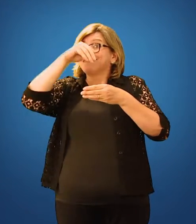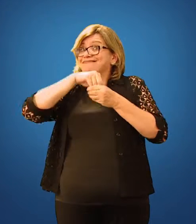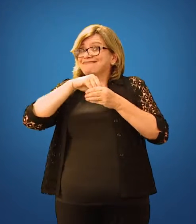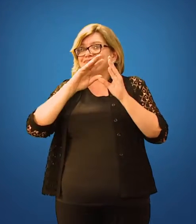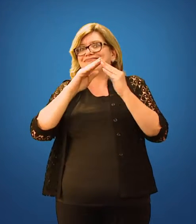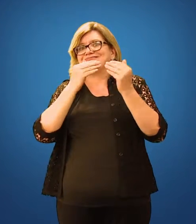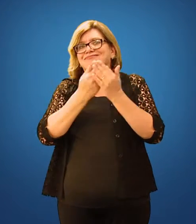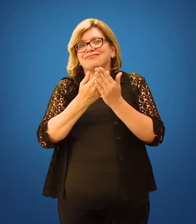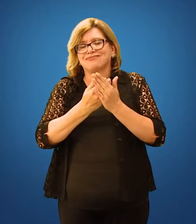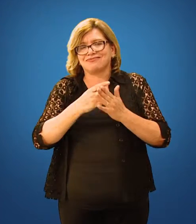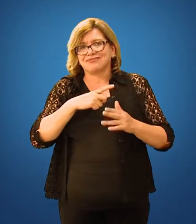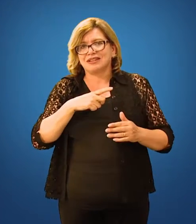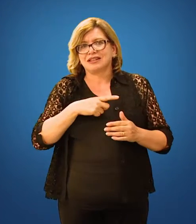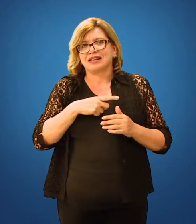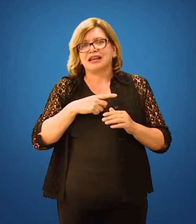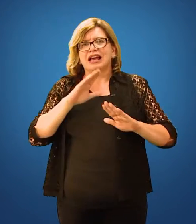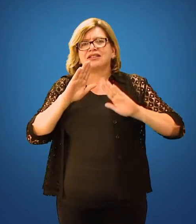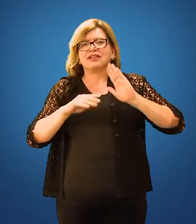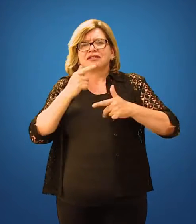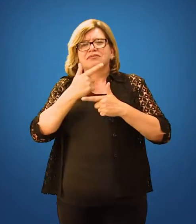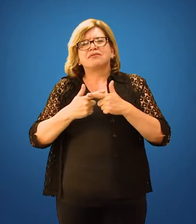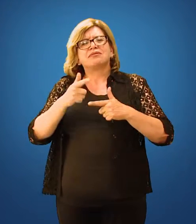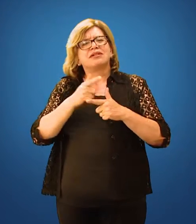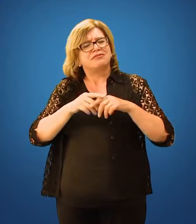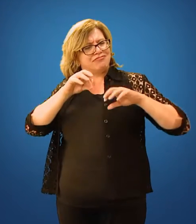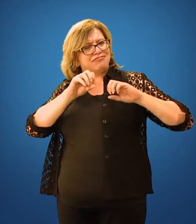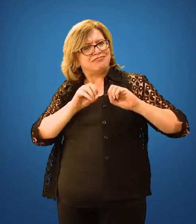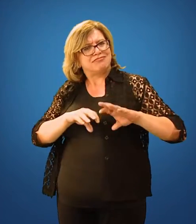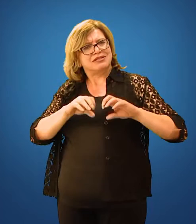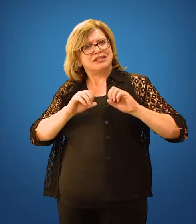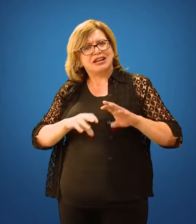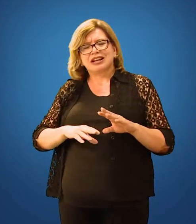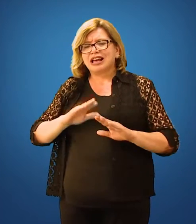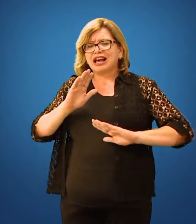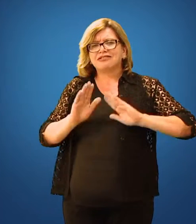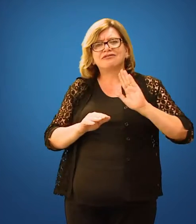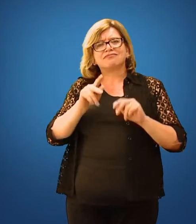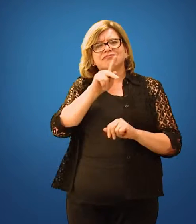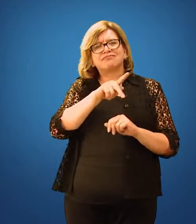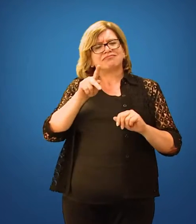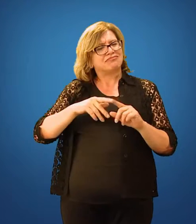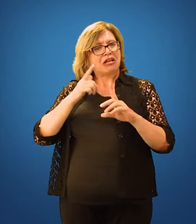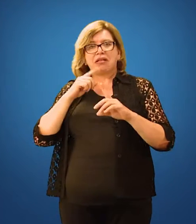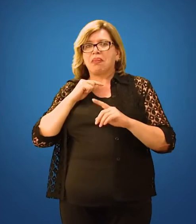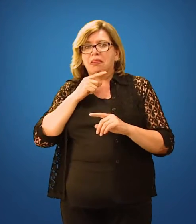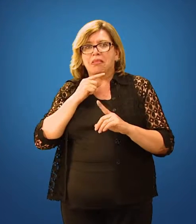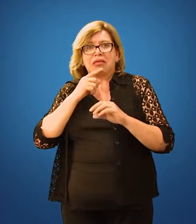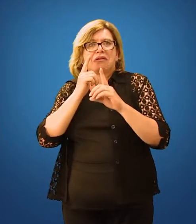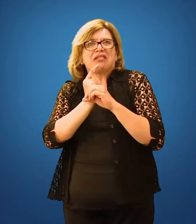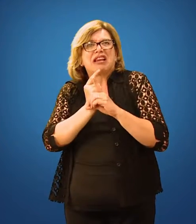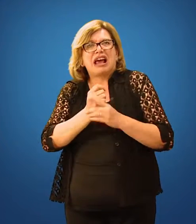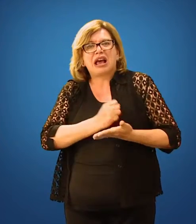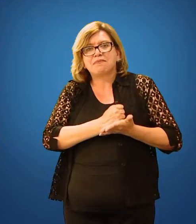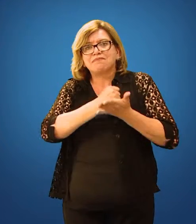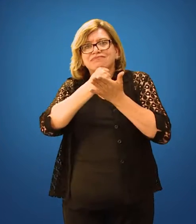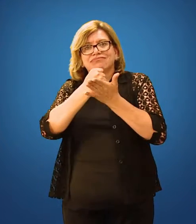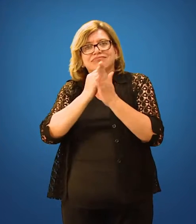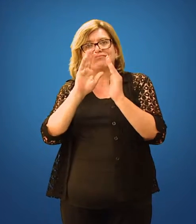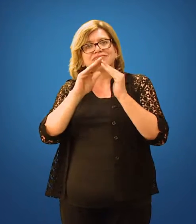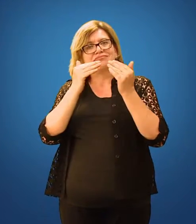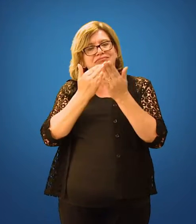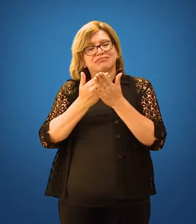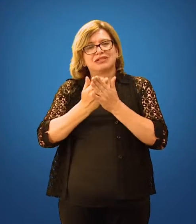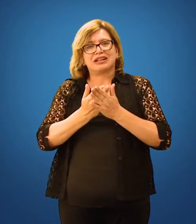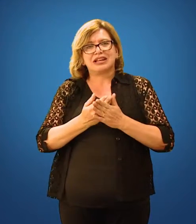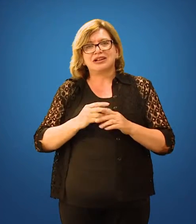causas internas. Às vezes é um problema pedagógico, às vezes é um problema de não encontrar um apoio na escola. Então a gente precisa